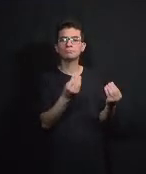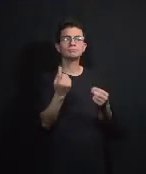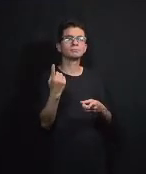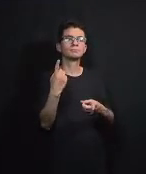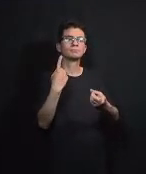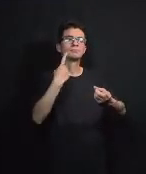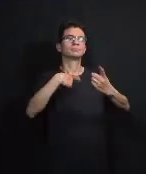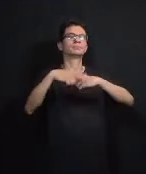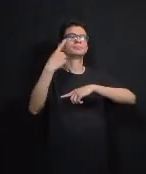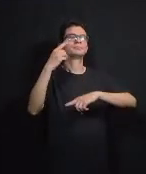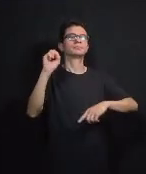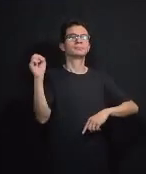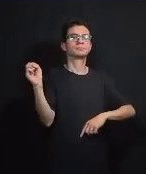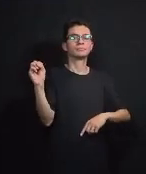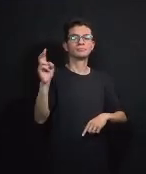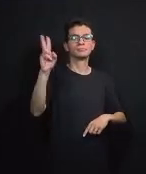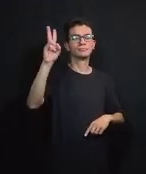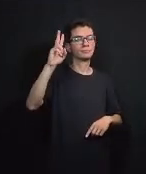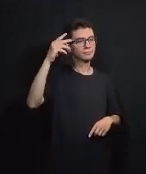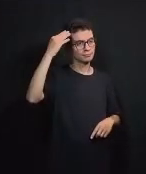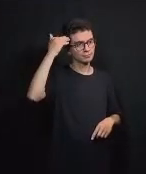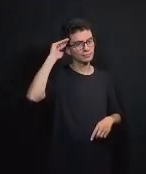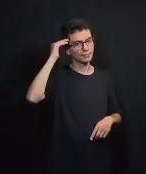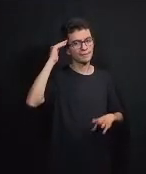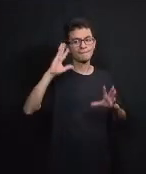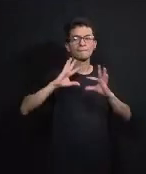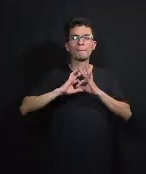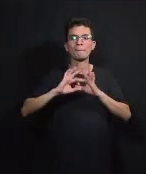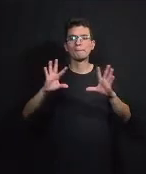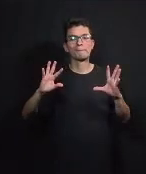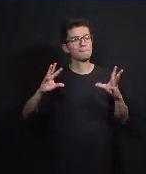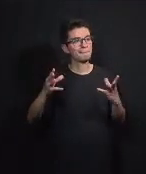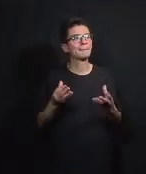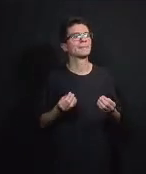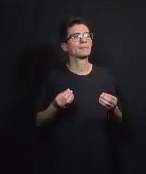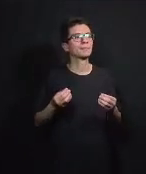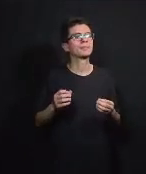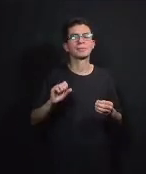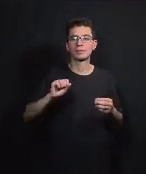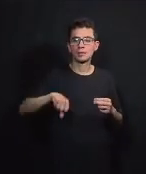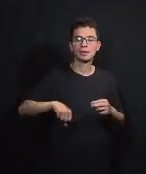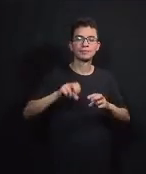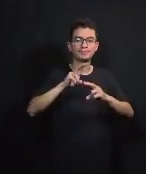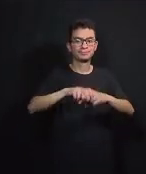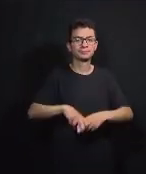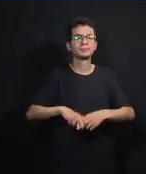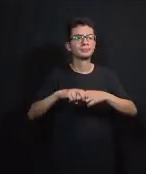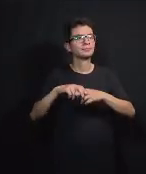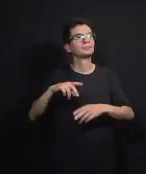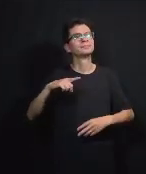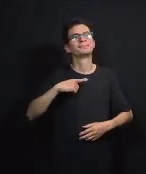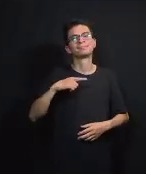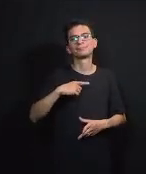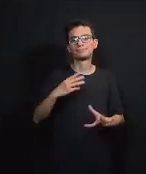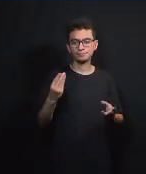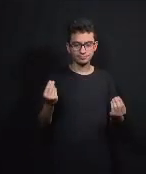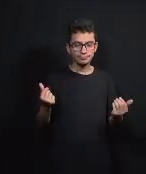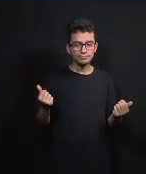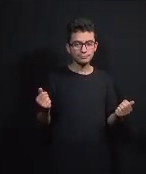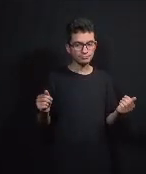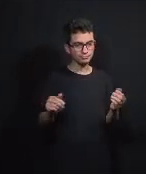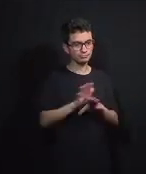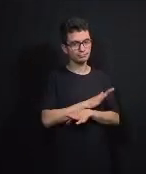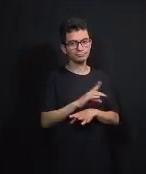valores, nos princípios, na toda essa liberdade. Então, isso é motivo para que a gente não termine